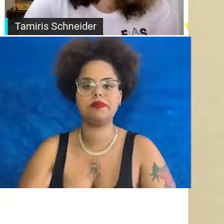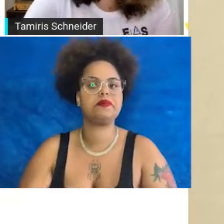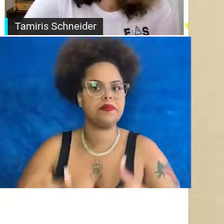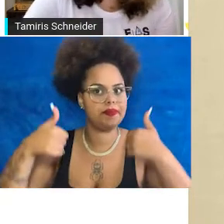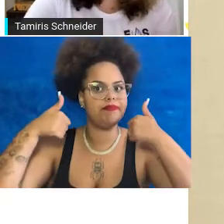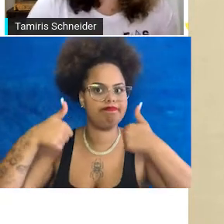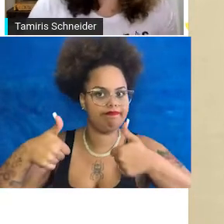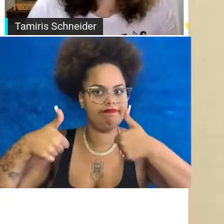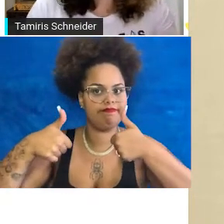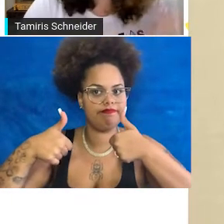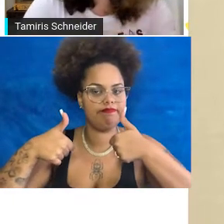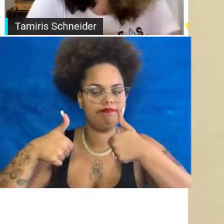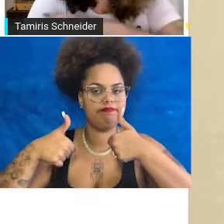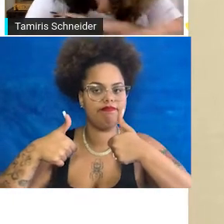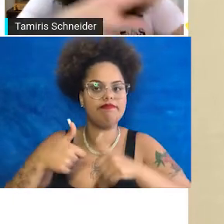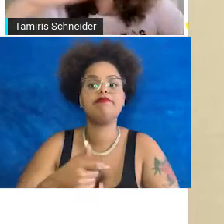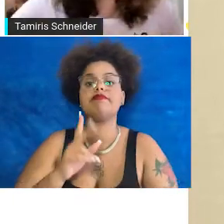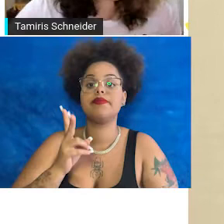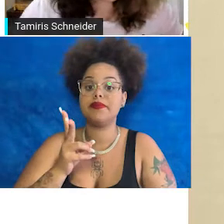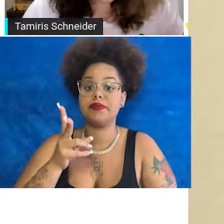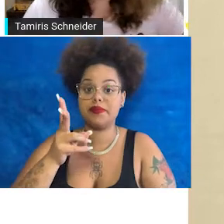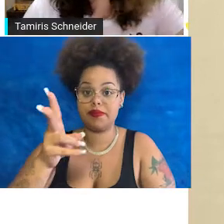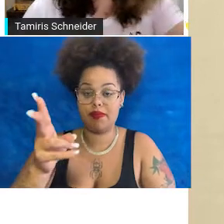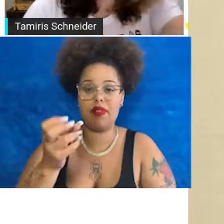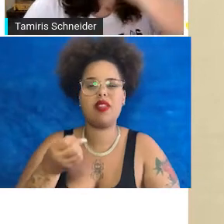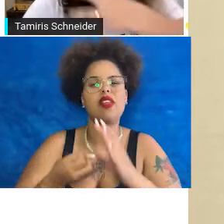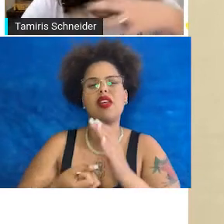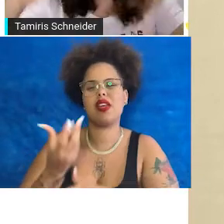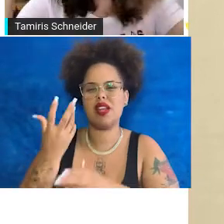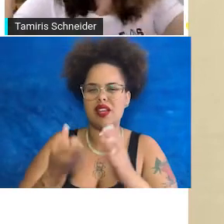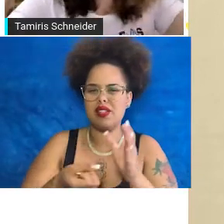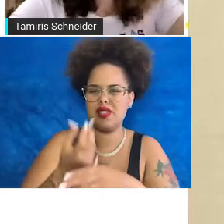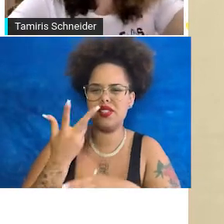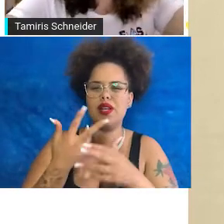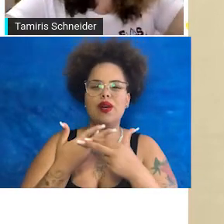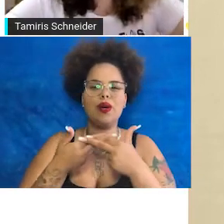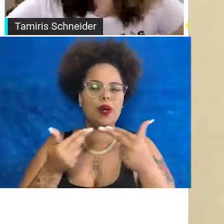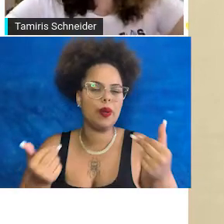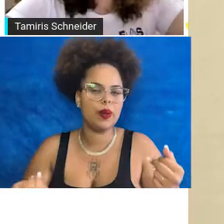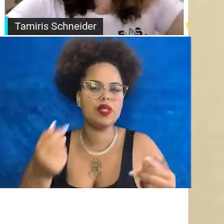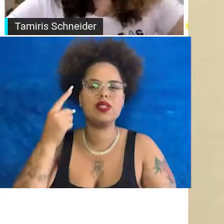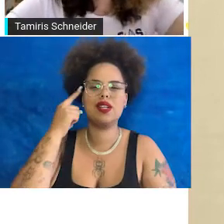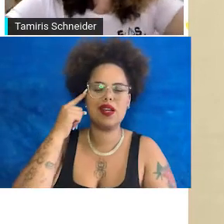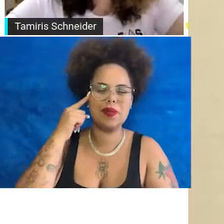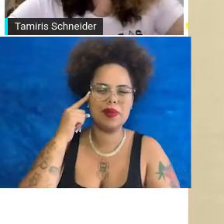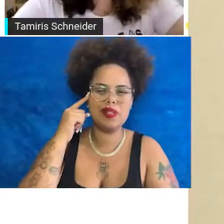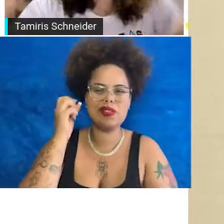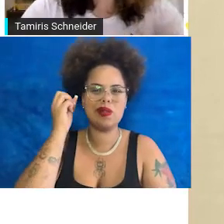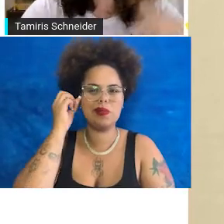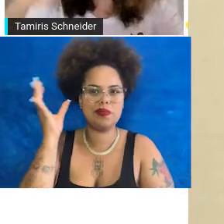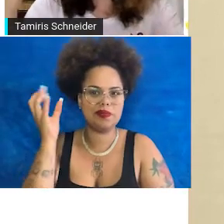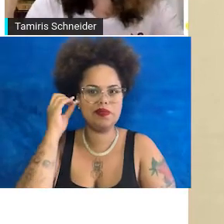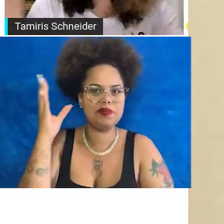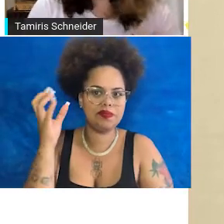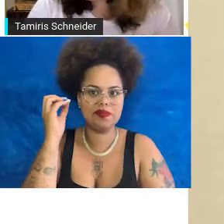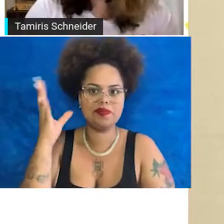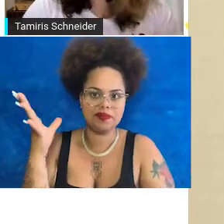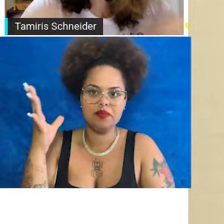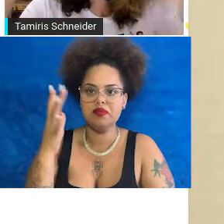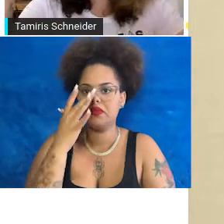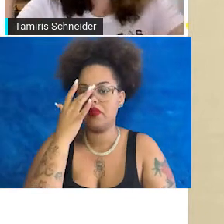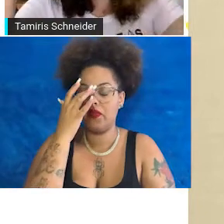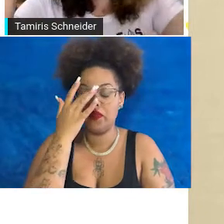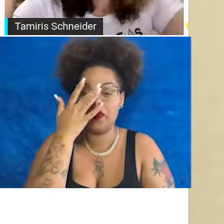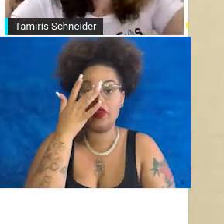Beleza. Passado tudo isso, essa criação, essa coisa aqui na cabeça que bomba, bomba, bomba, você leu o roteiro,